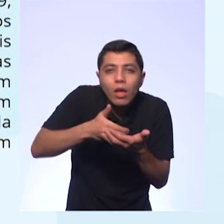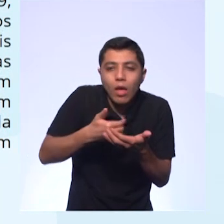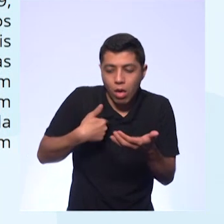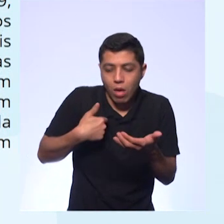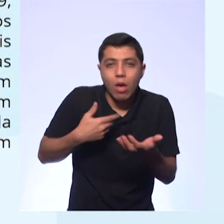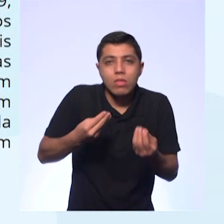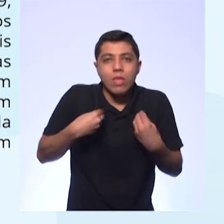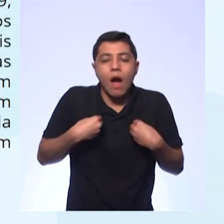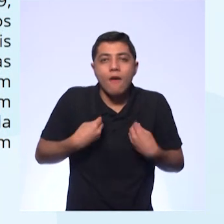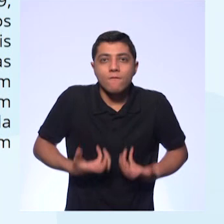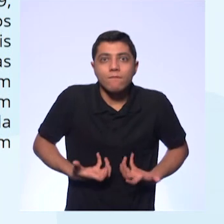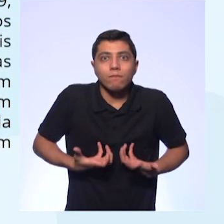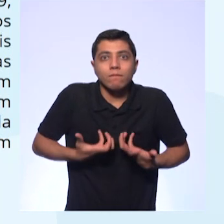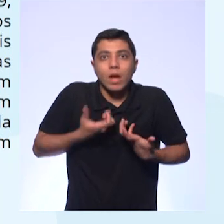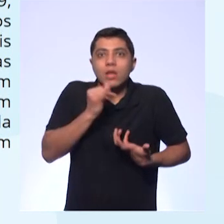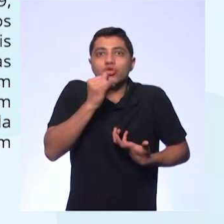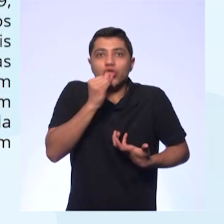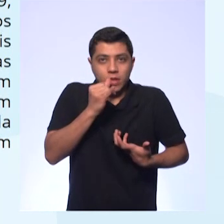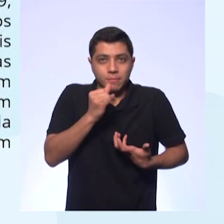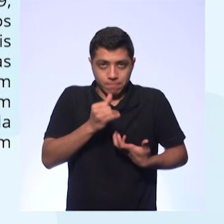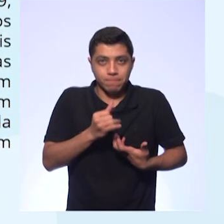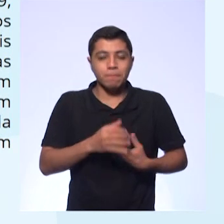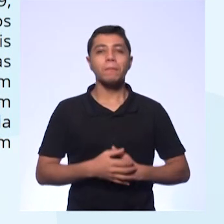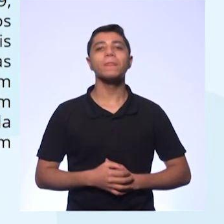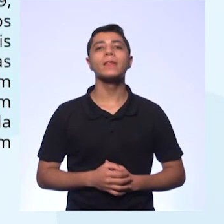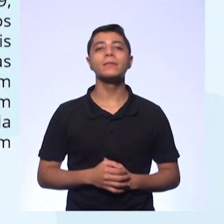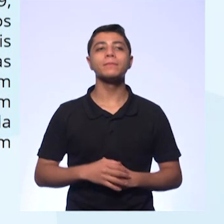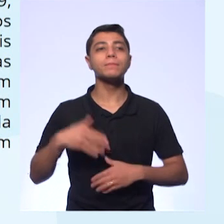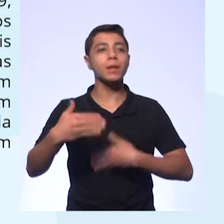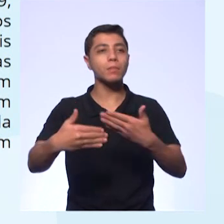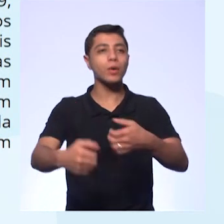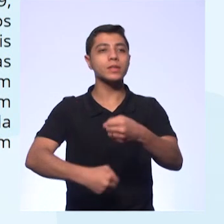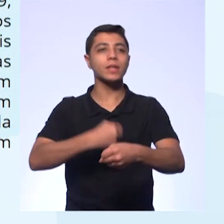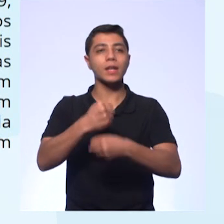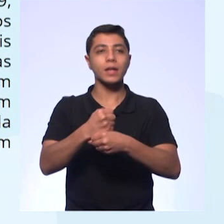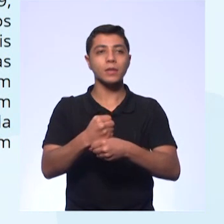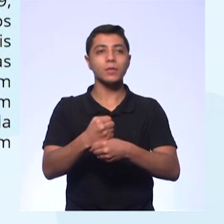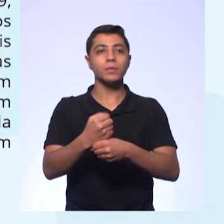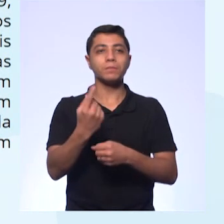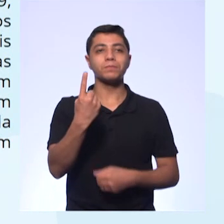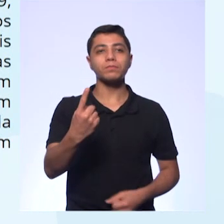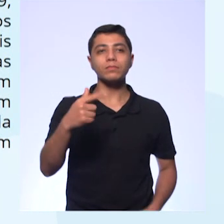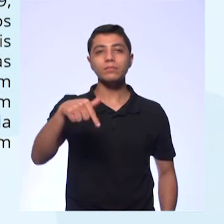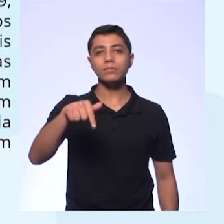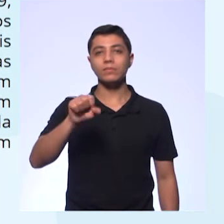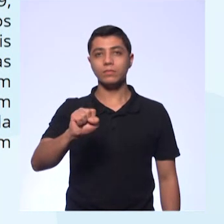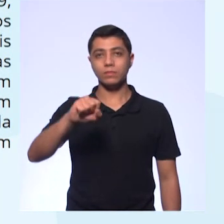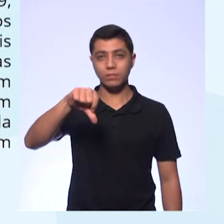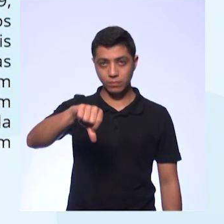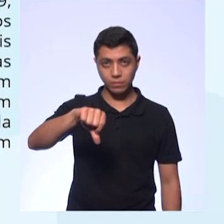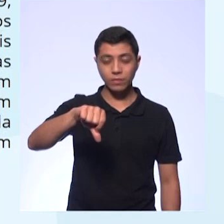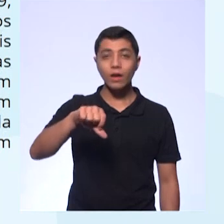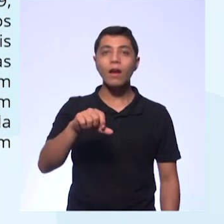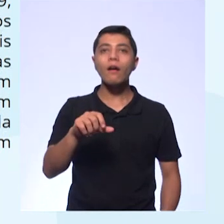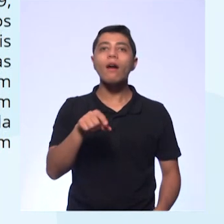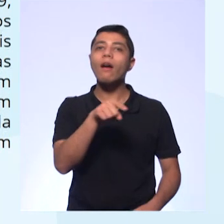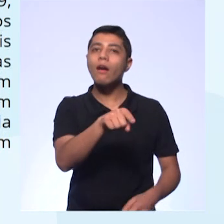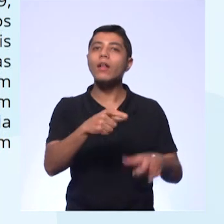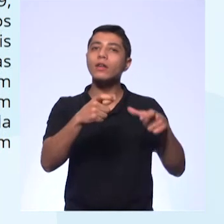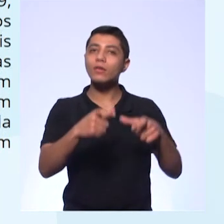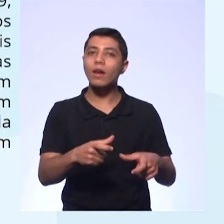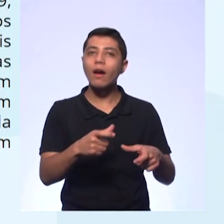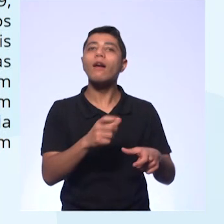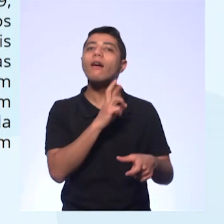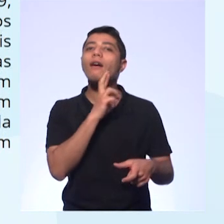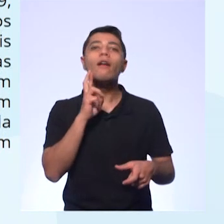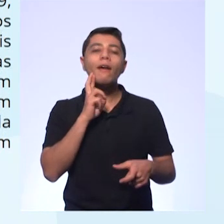precederam a Revolução, em 1789, multiplicaram-se diversos restaurateurs, que serviam